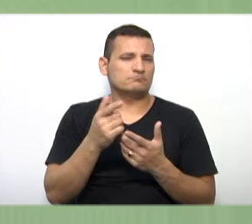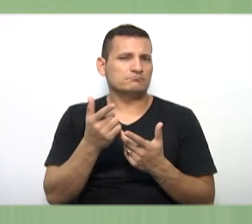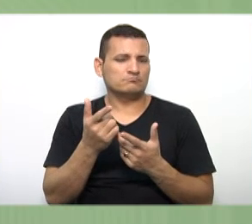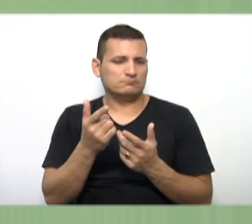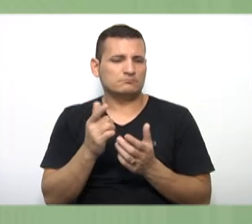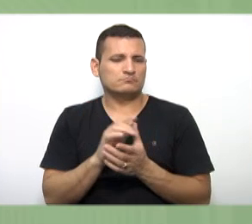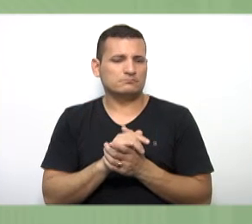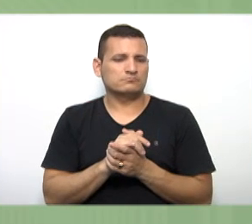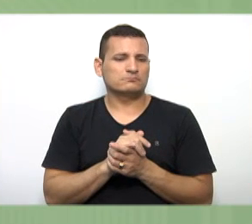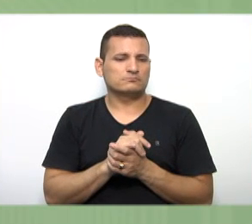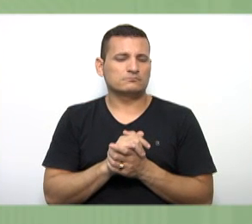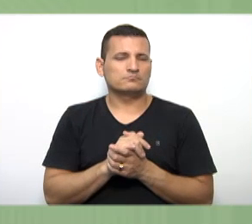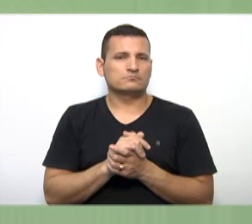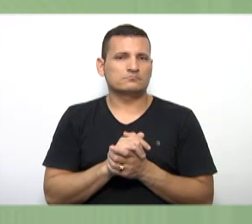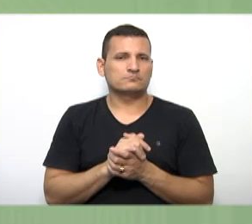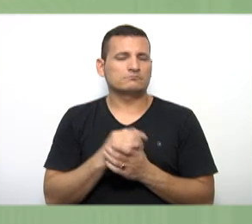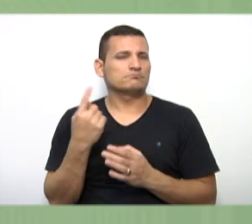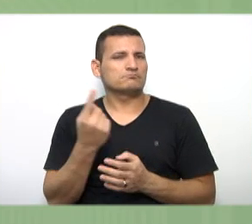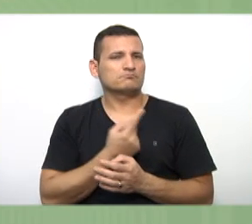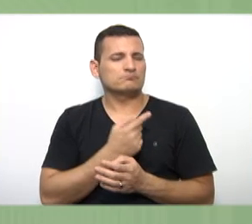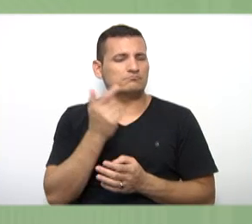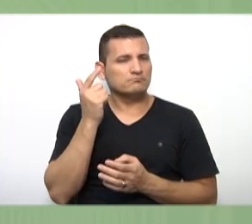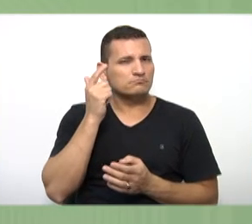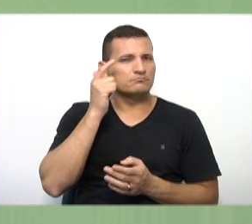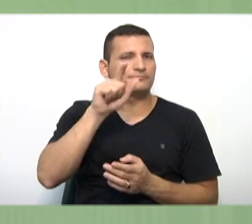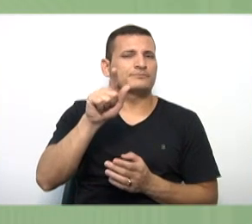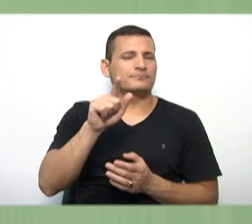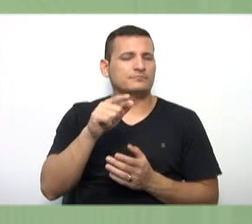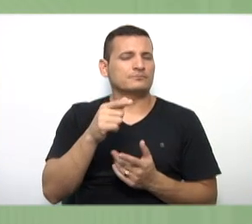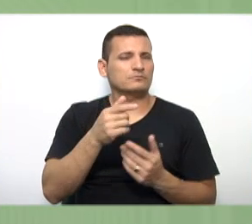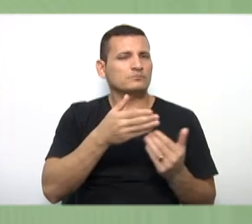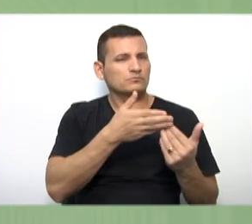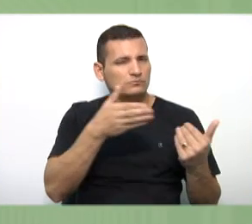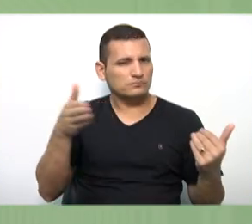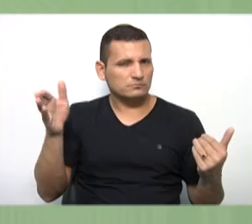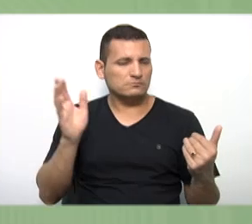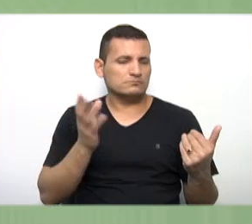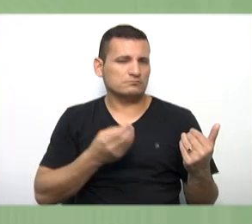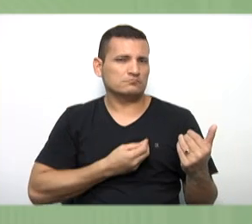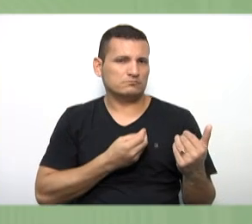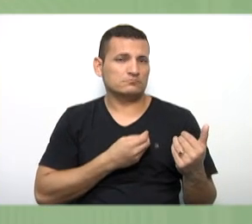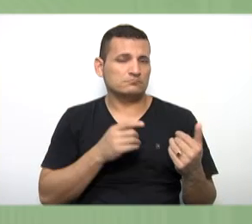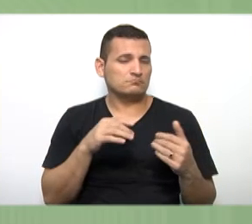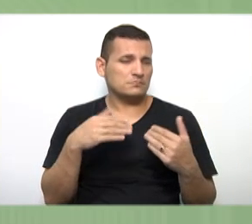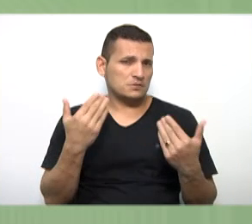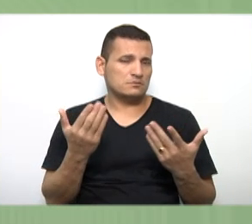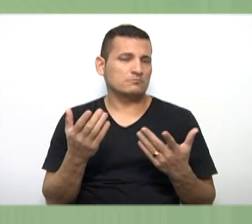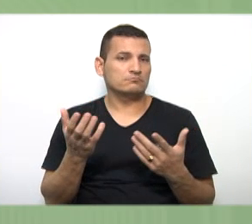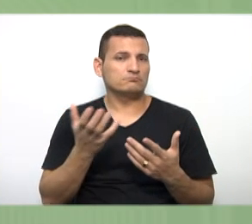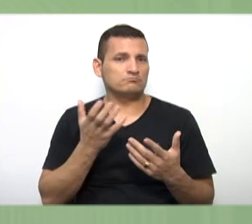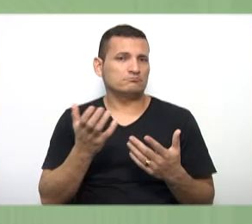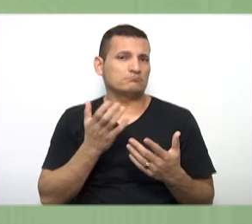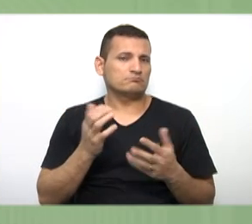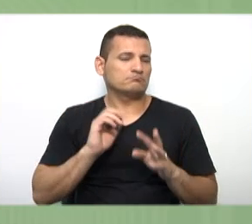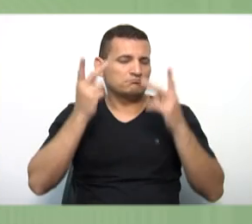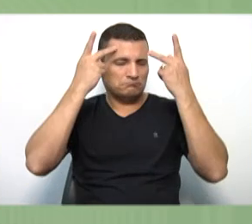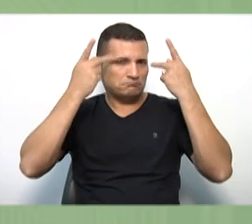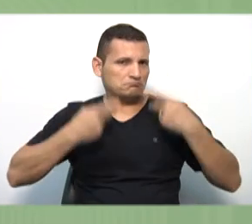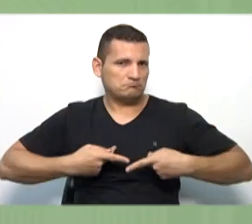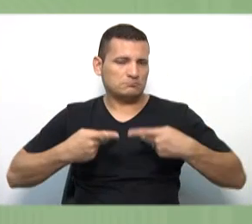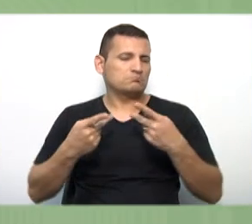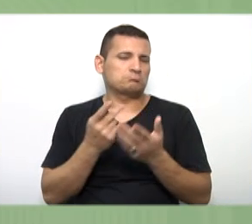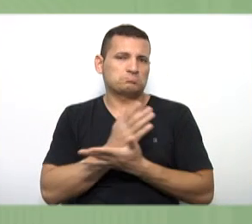autoafirmação. Nós conquistamos isso no decorrer da nossa cadeia, mas nós queremos ser reconhecidos por algo. Por